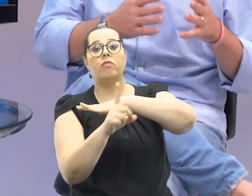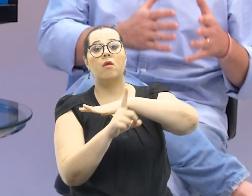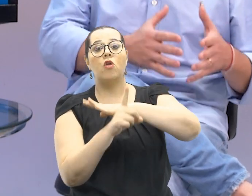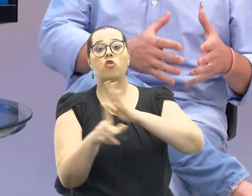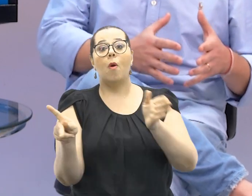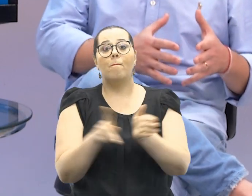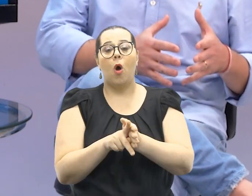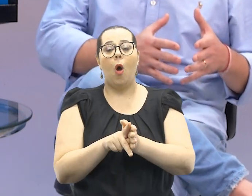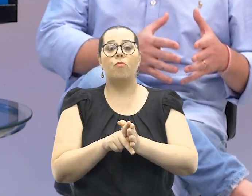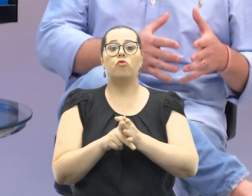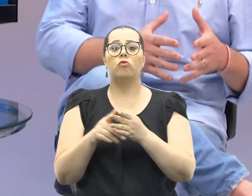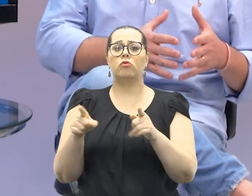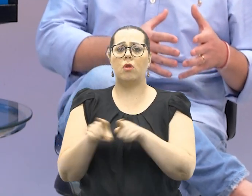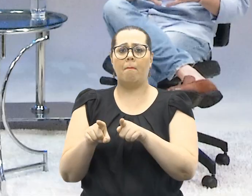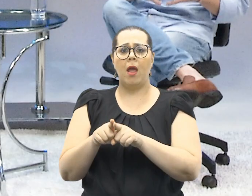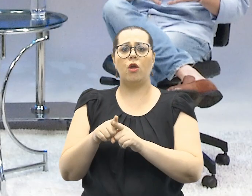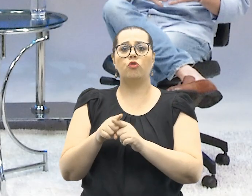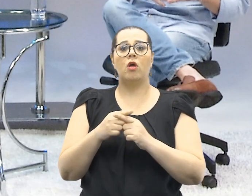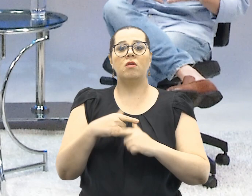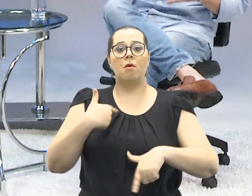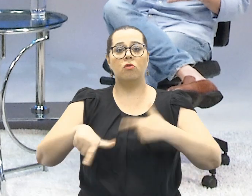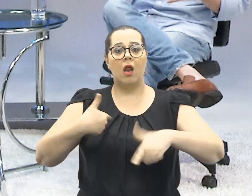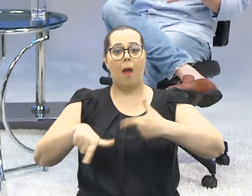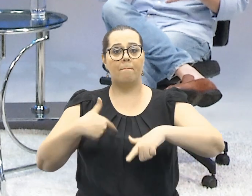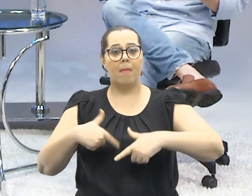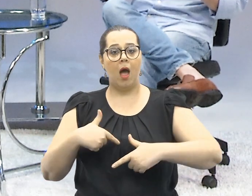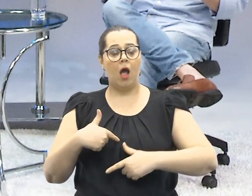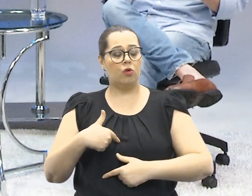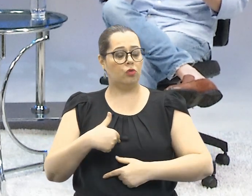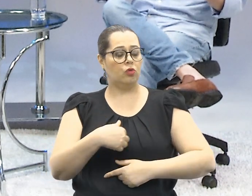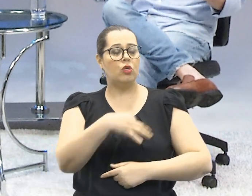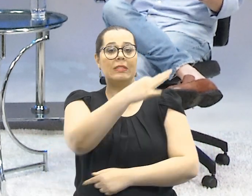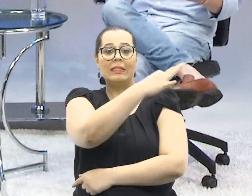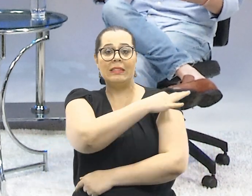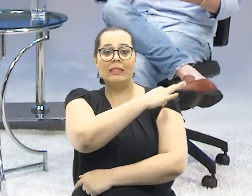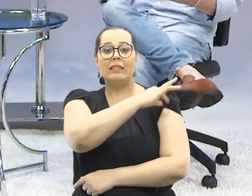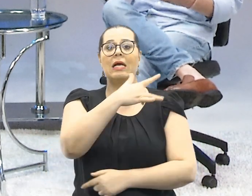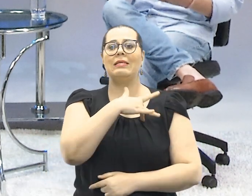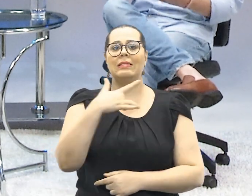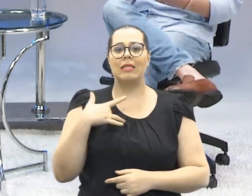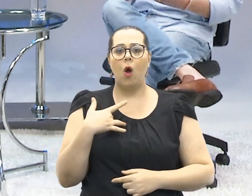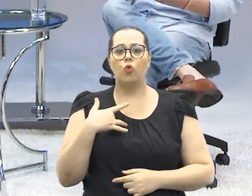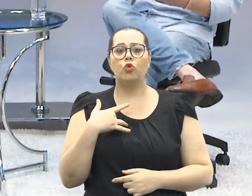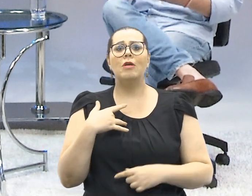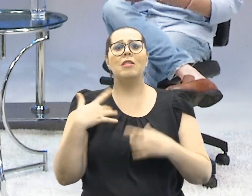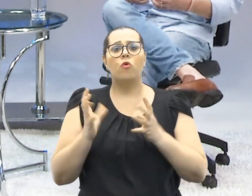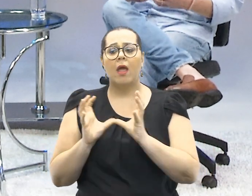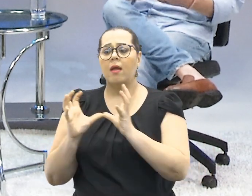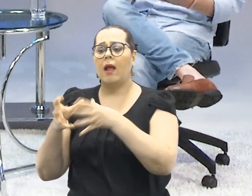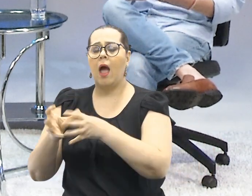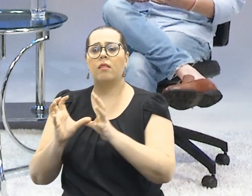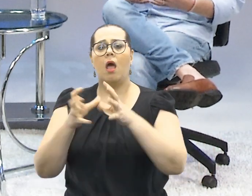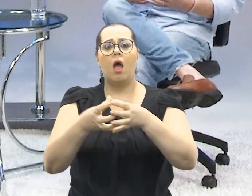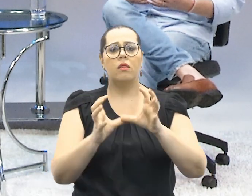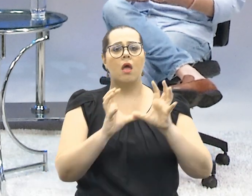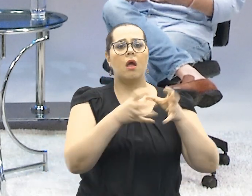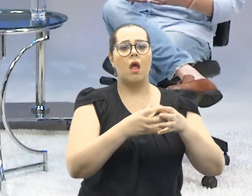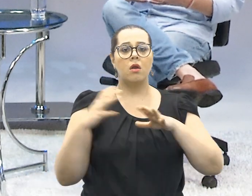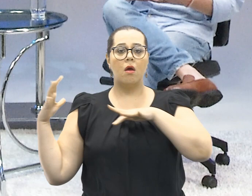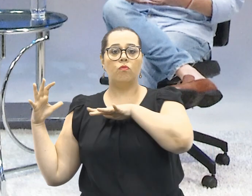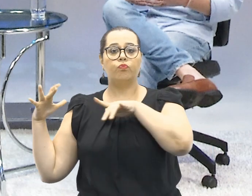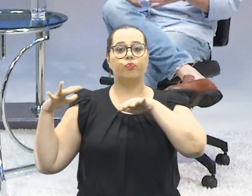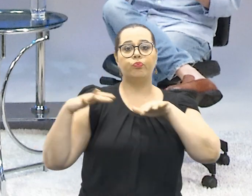dos agentes de saúde, que a gente fez um grande trabalho. Então, ela é a Câmara, recebendo os segmentos, a população,